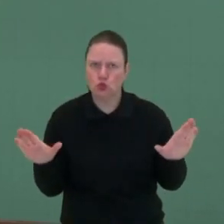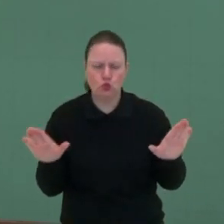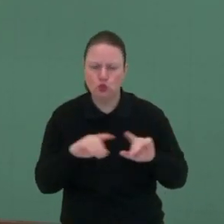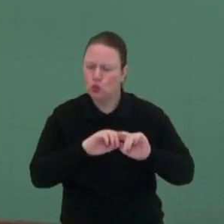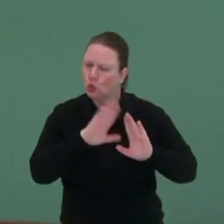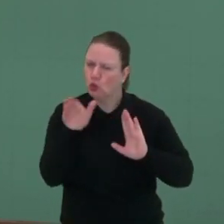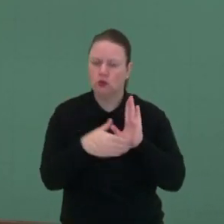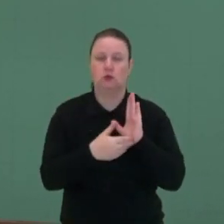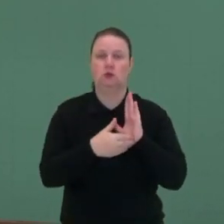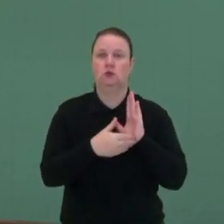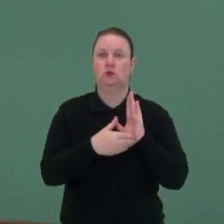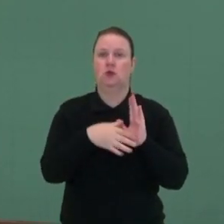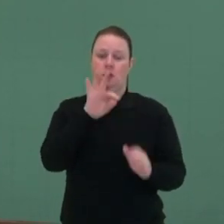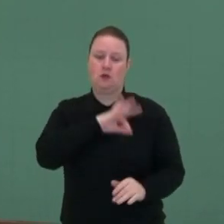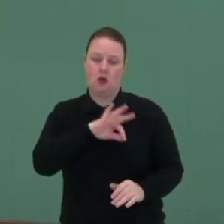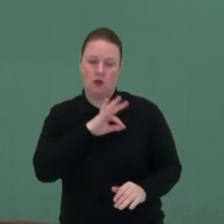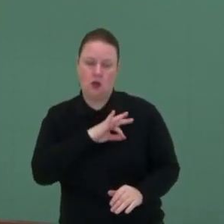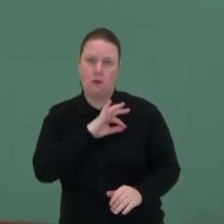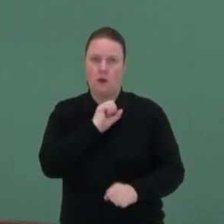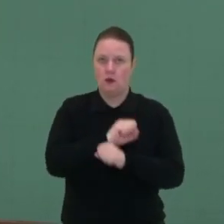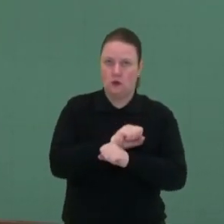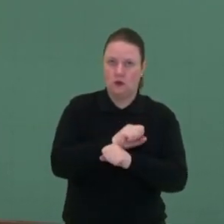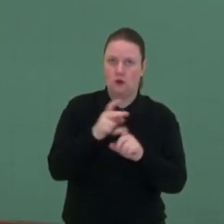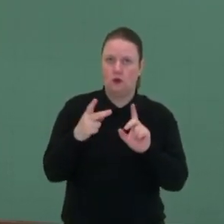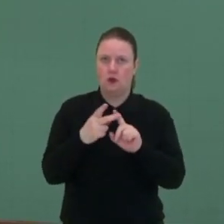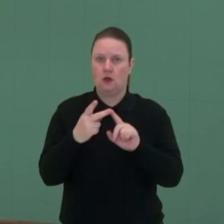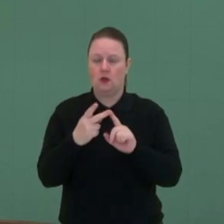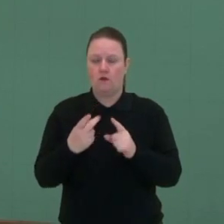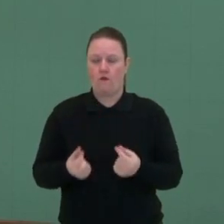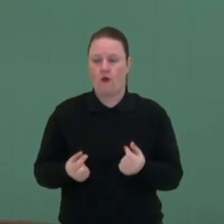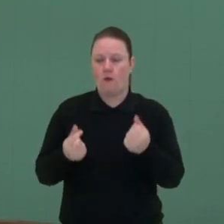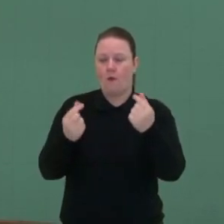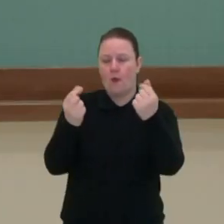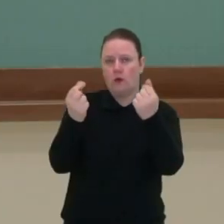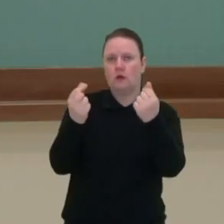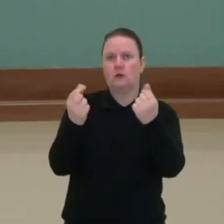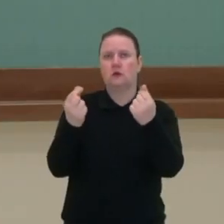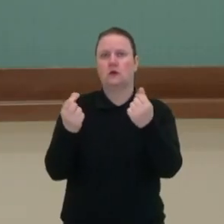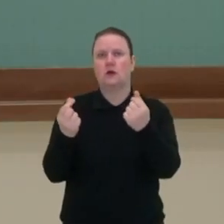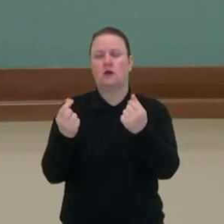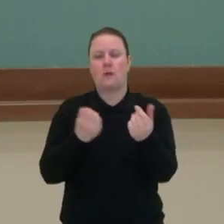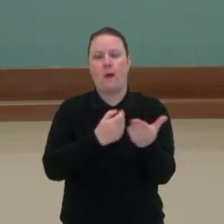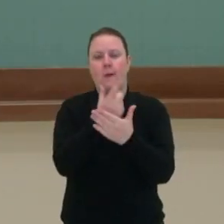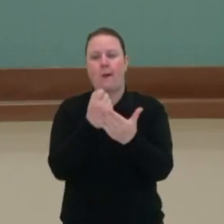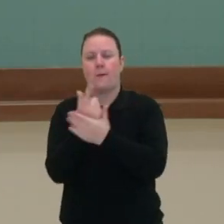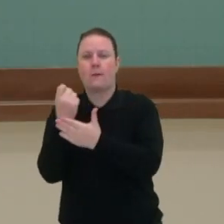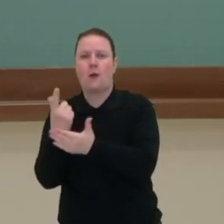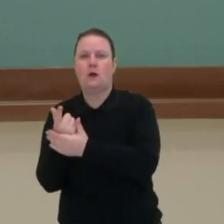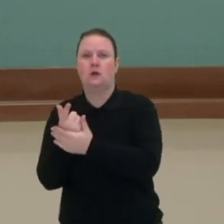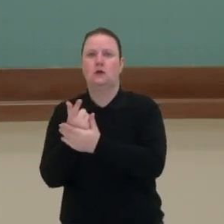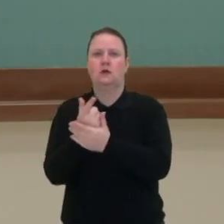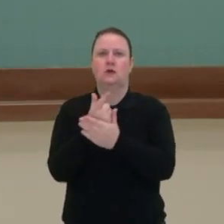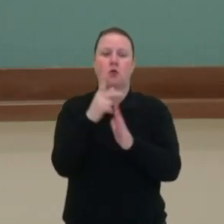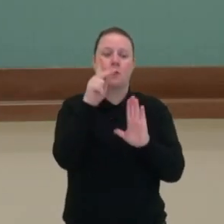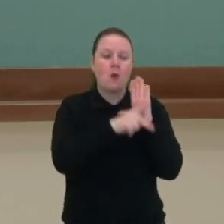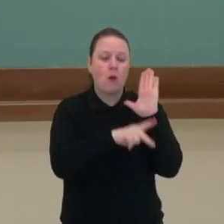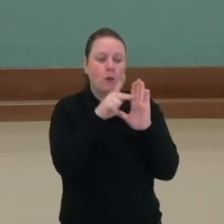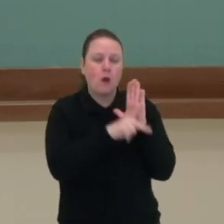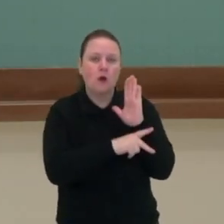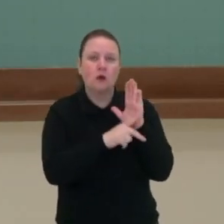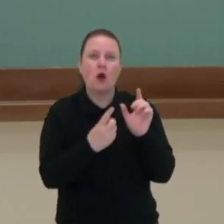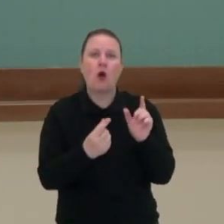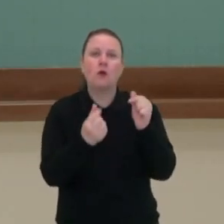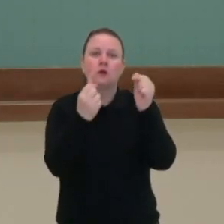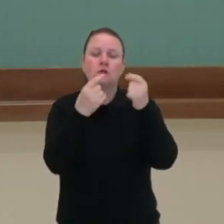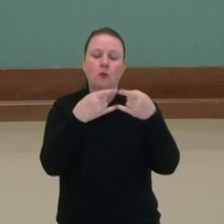foram descongelados os preços, eles subiram muito. A necessidade, então, de criar um novo plano chamado Cruzado Novo, que,